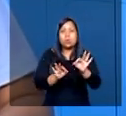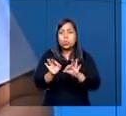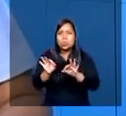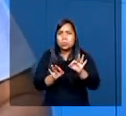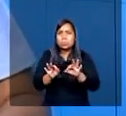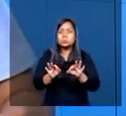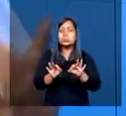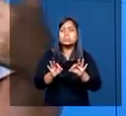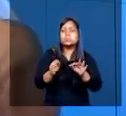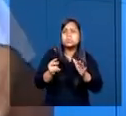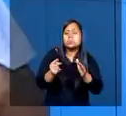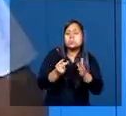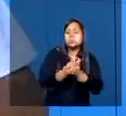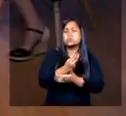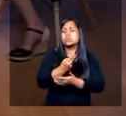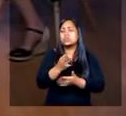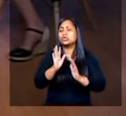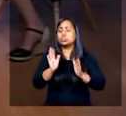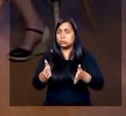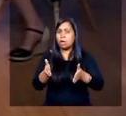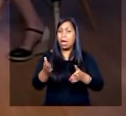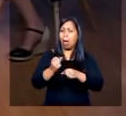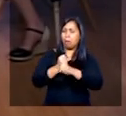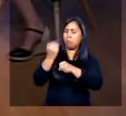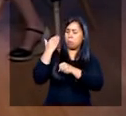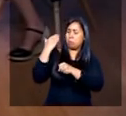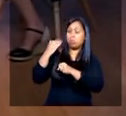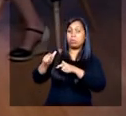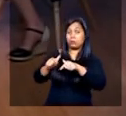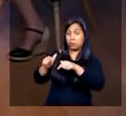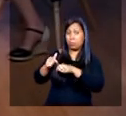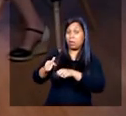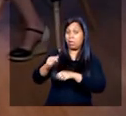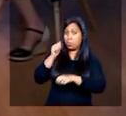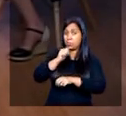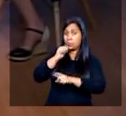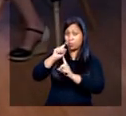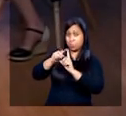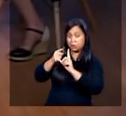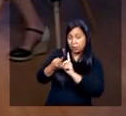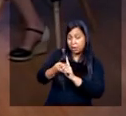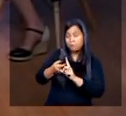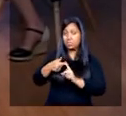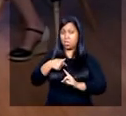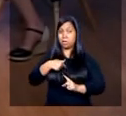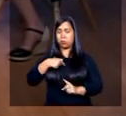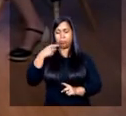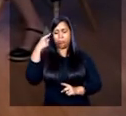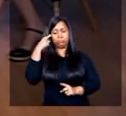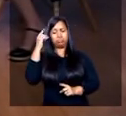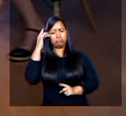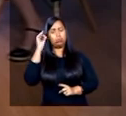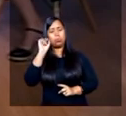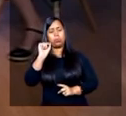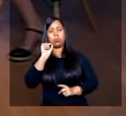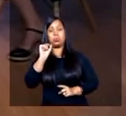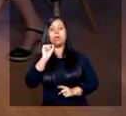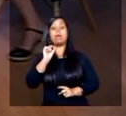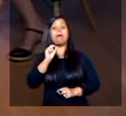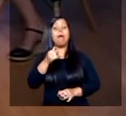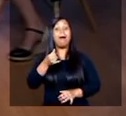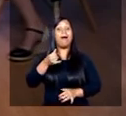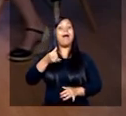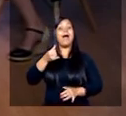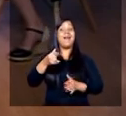ele acontece, eu já trabalhei com gestante há muitos anos, né, e eu acredito que a prevenção, né, desse